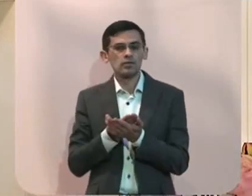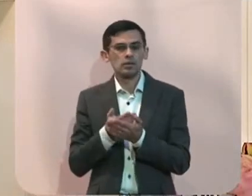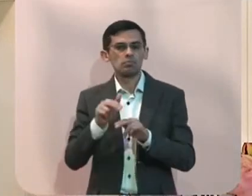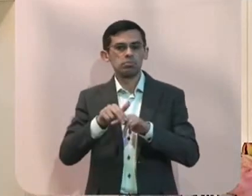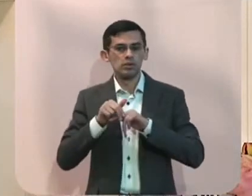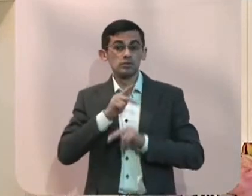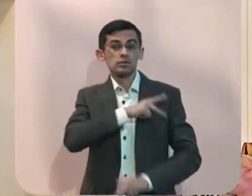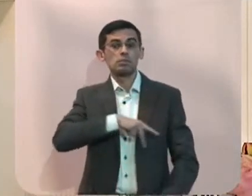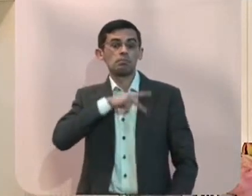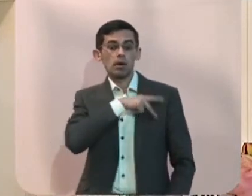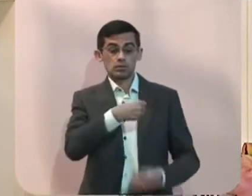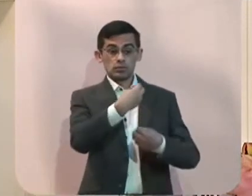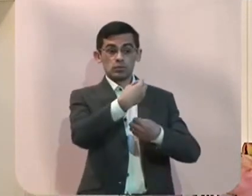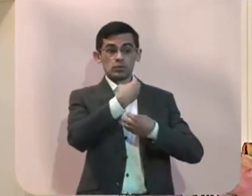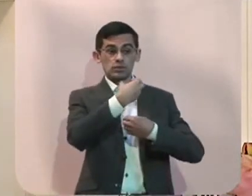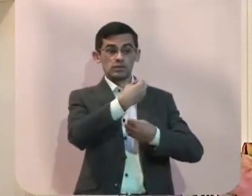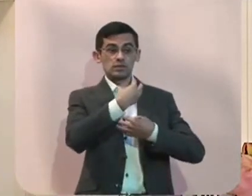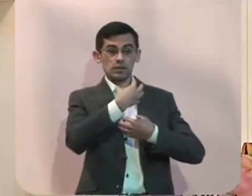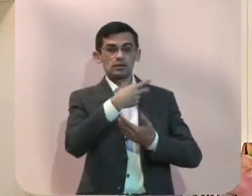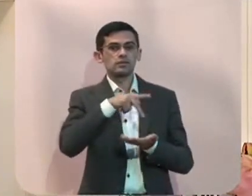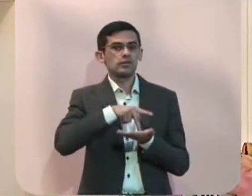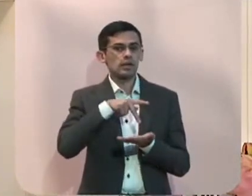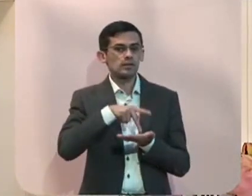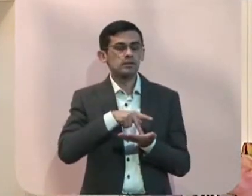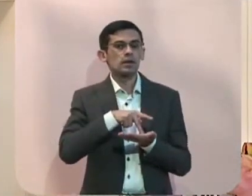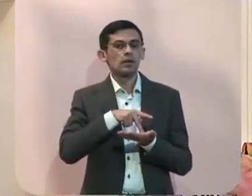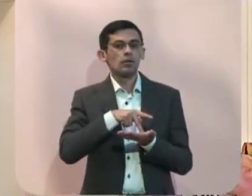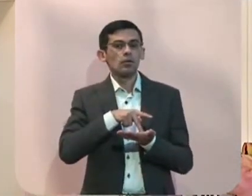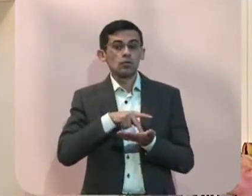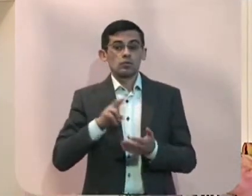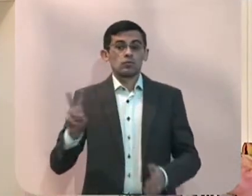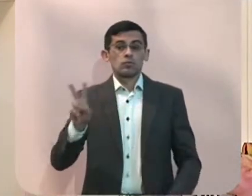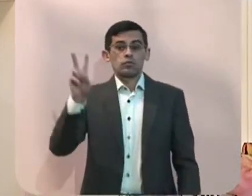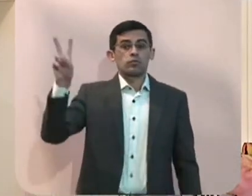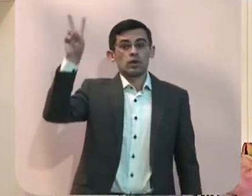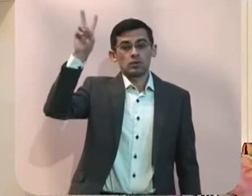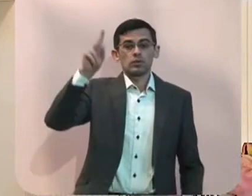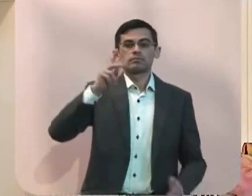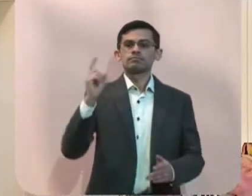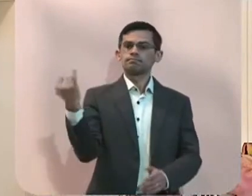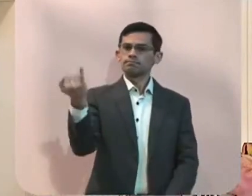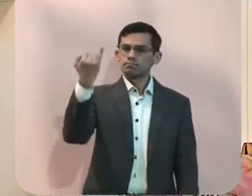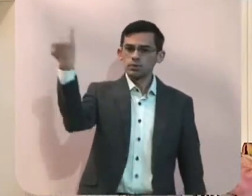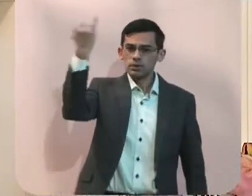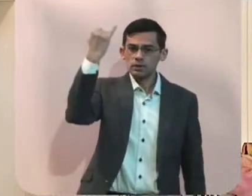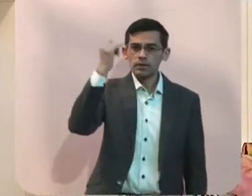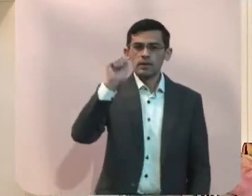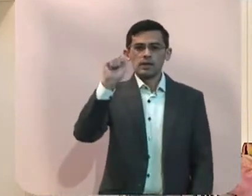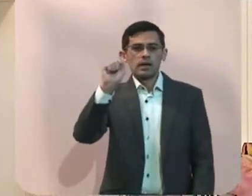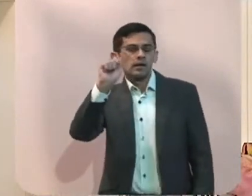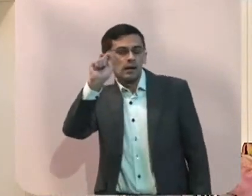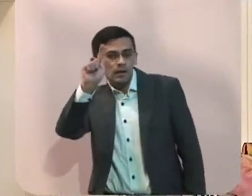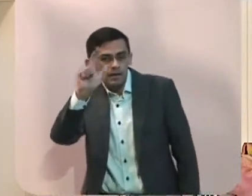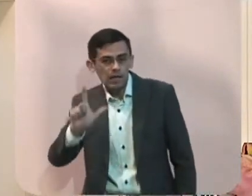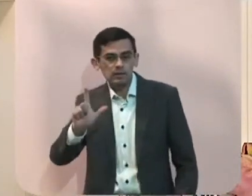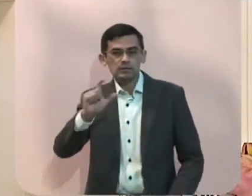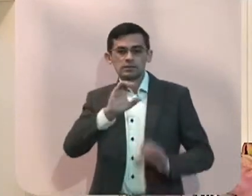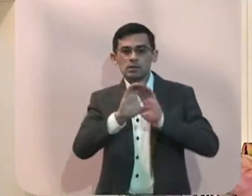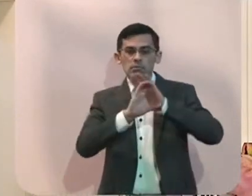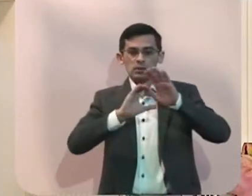que Paulo queria nos ensinar, né? Ele queria ensinar esse valor aqui, quando ele disse em Gálatas